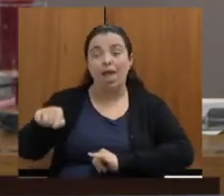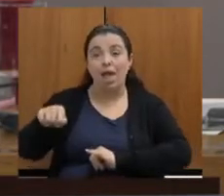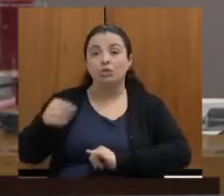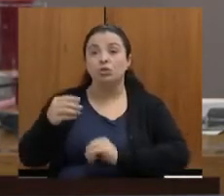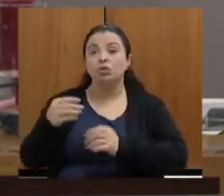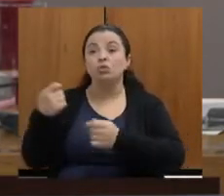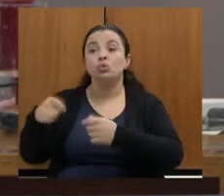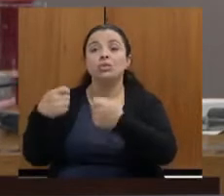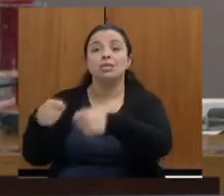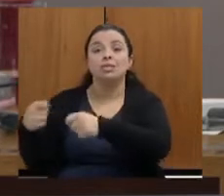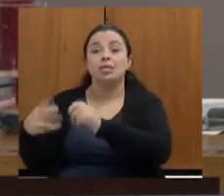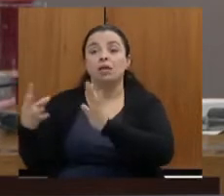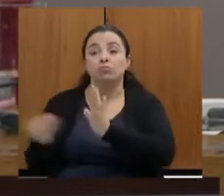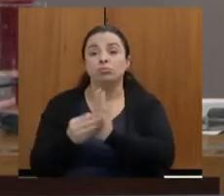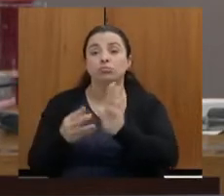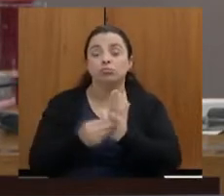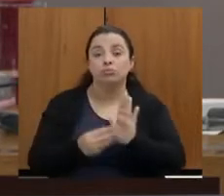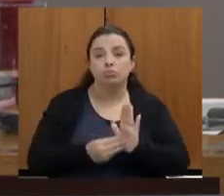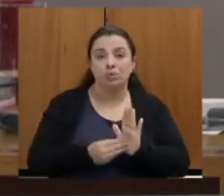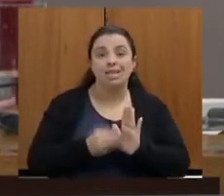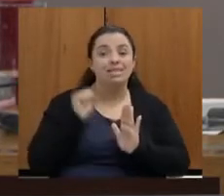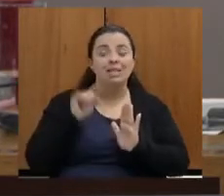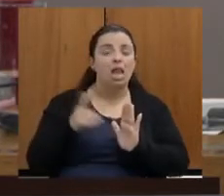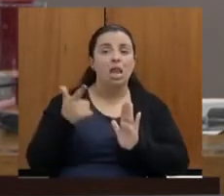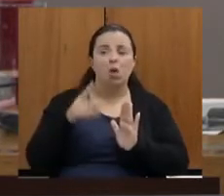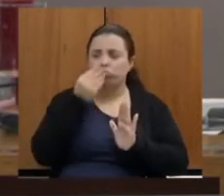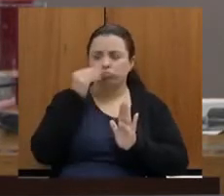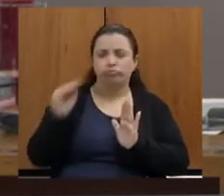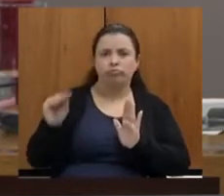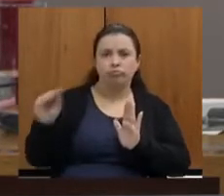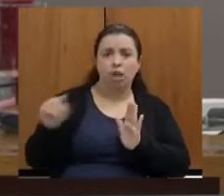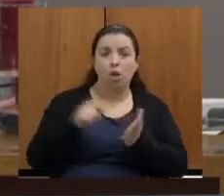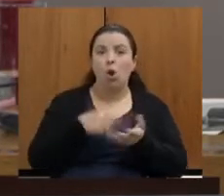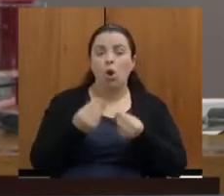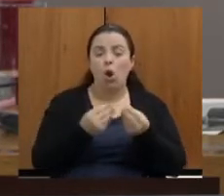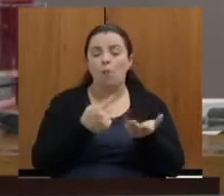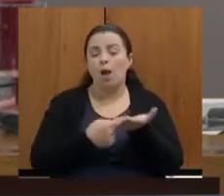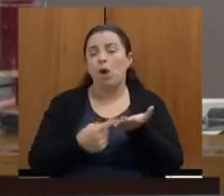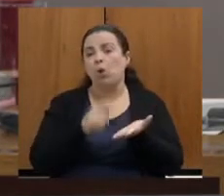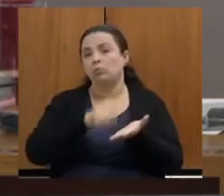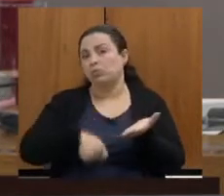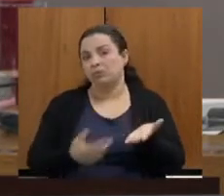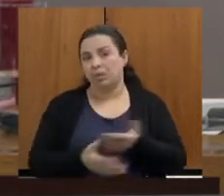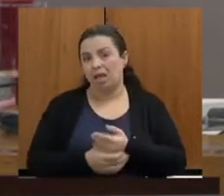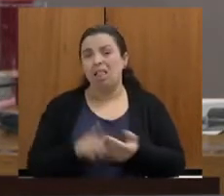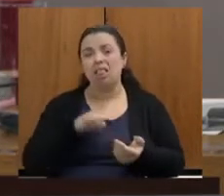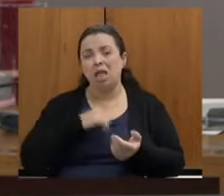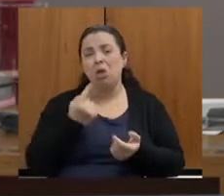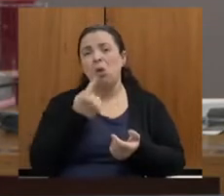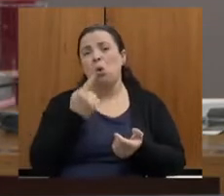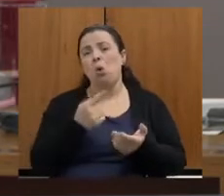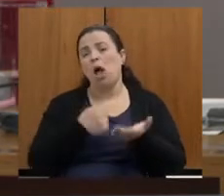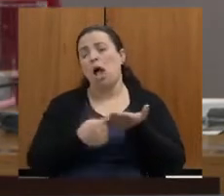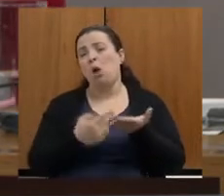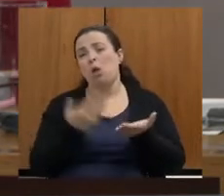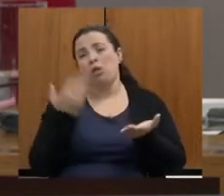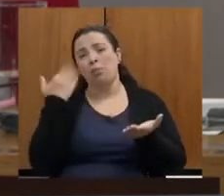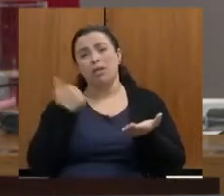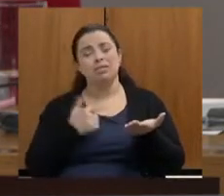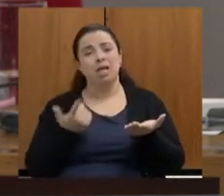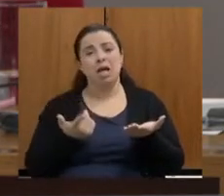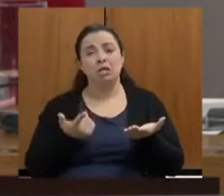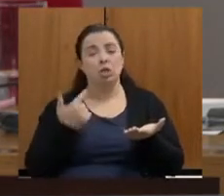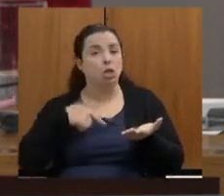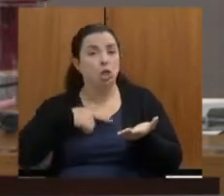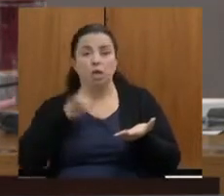se isso não acontecer para que que vamos ensinar um acordo tu já existe um que foi feito anteriormente ali a senha o